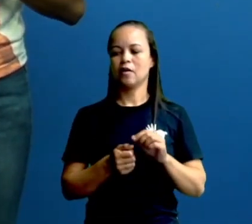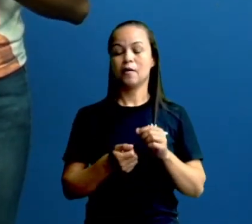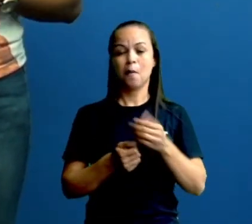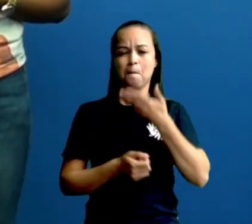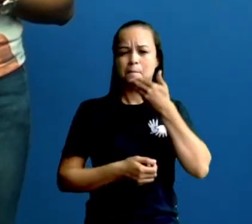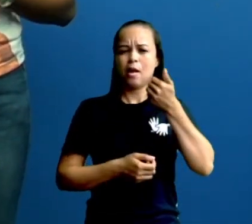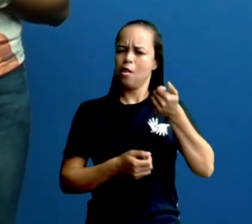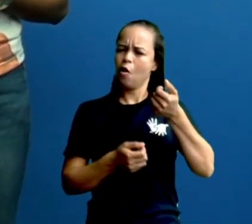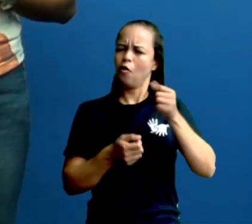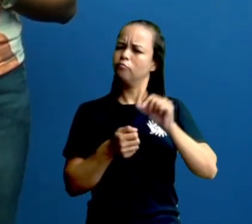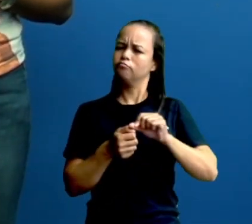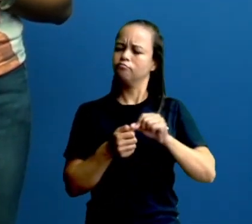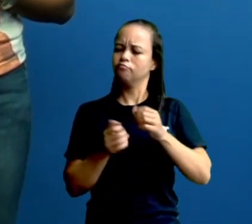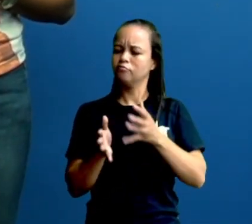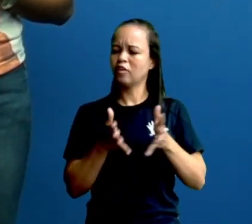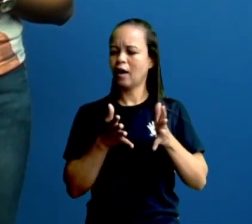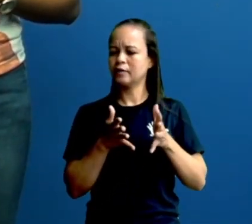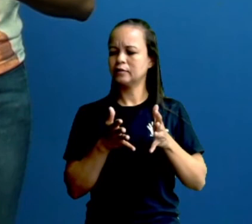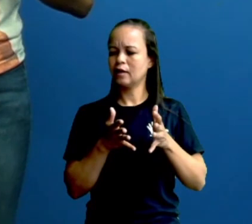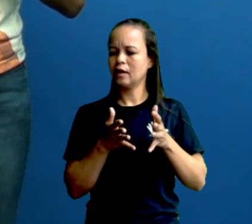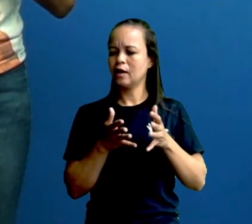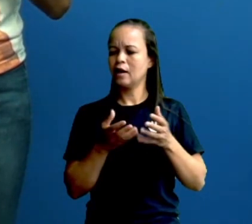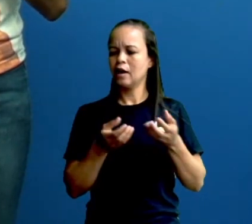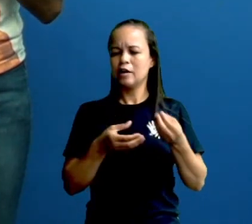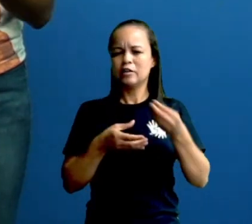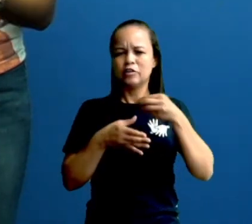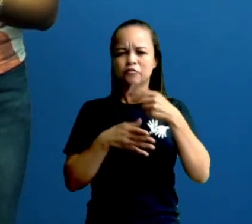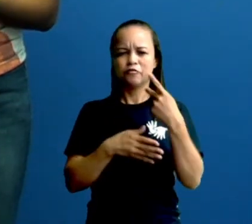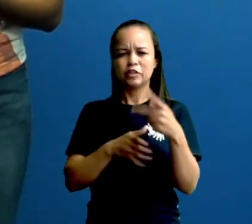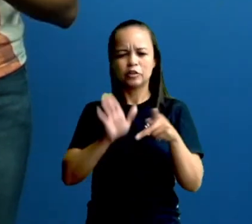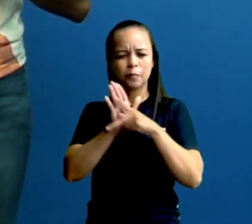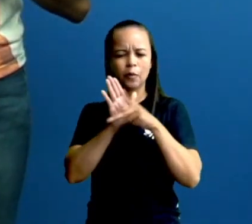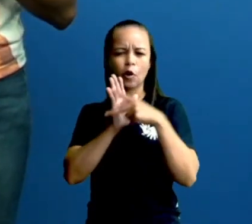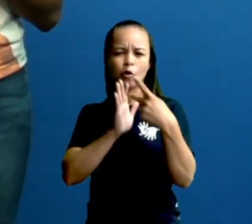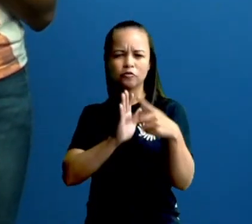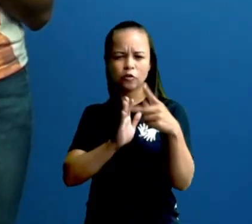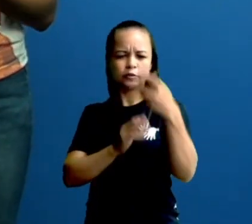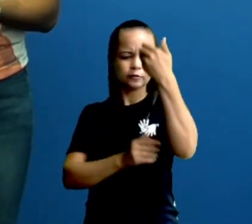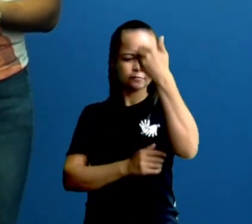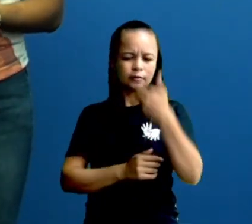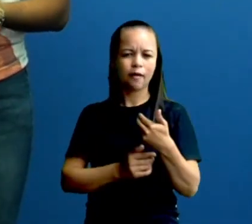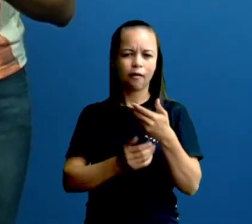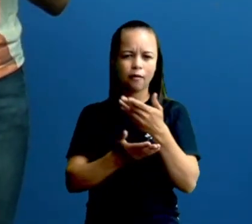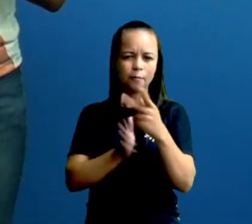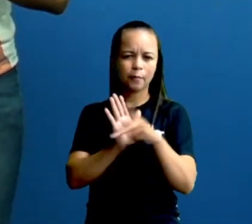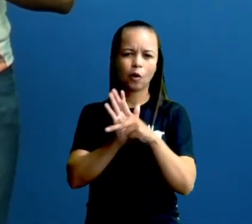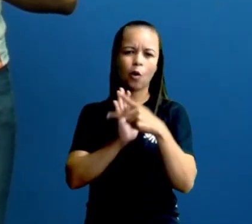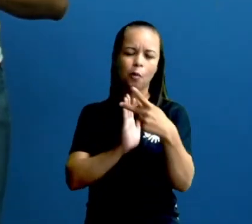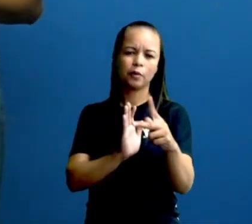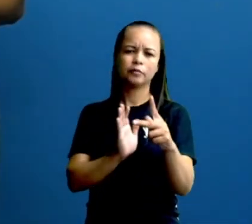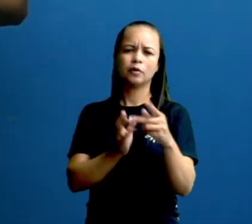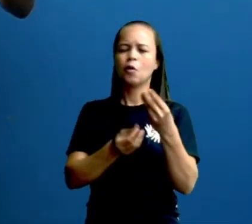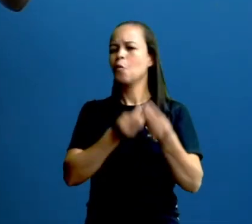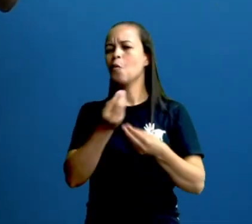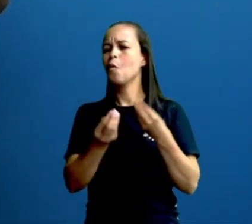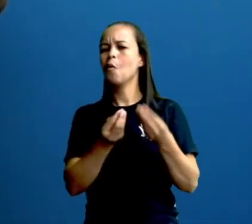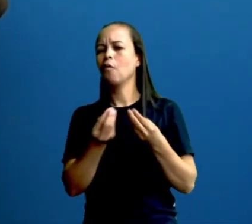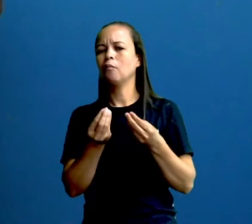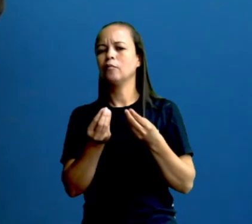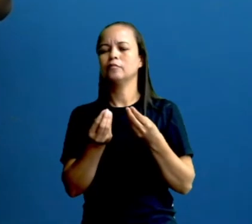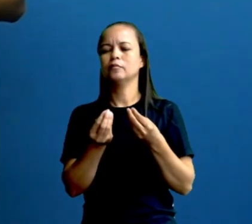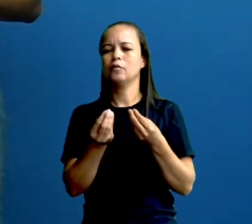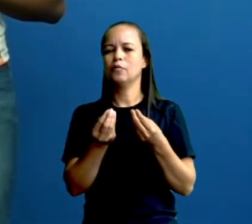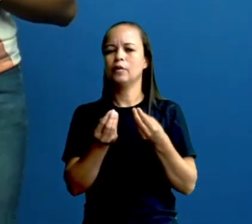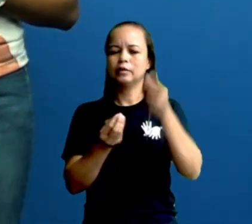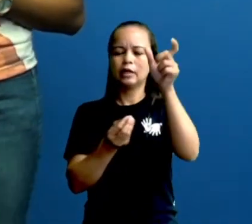invest in yourself. Ou seja, gente, faça sempre seu melhor, invista em você. E como é que você investe em